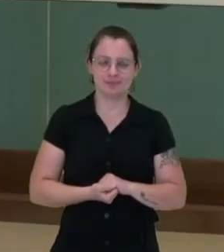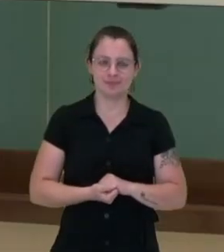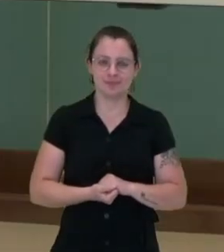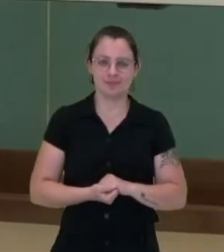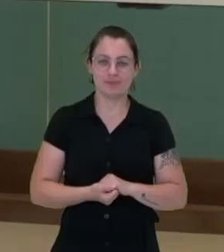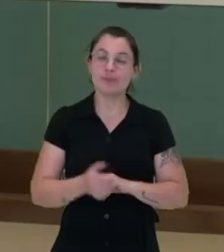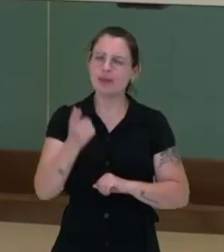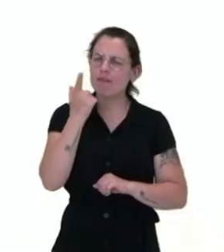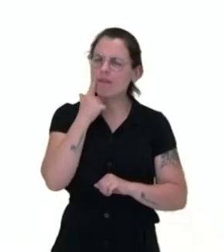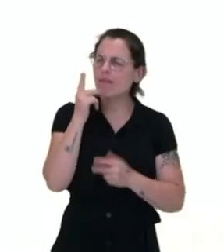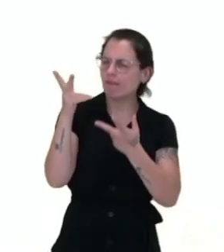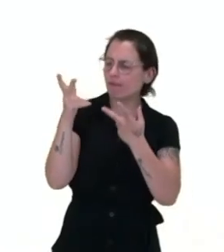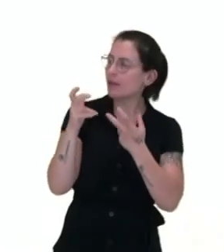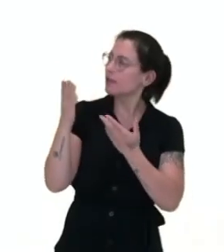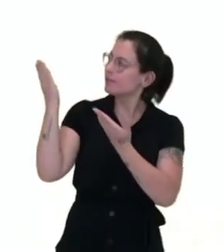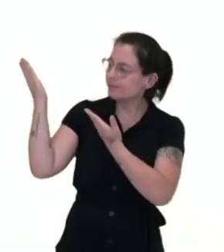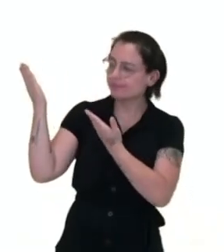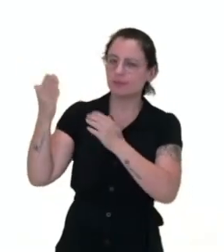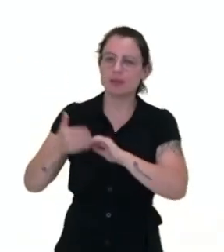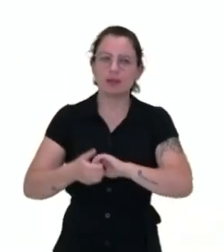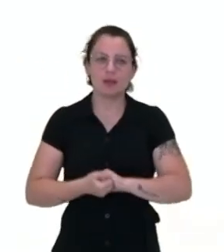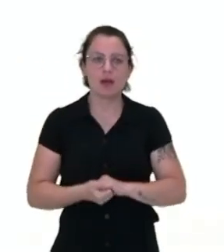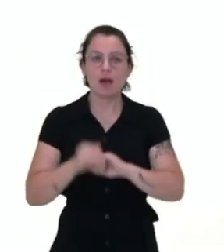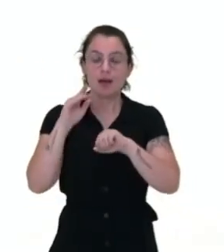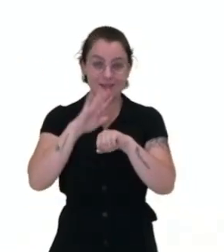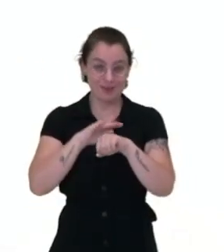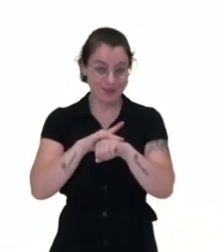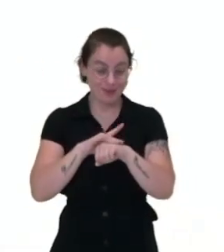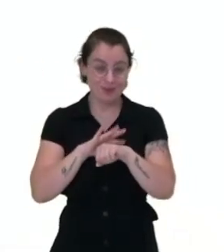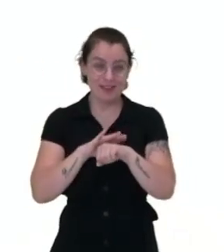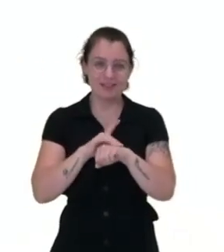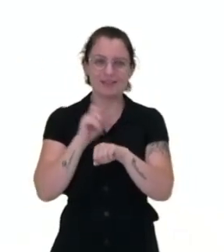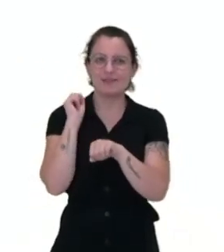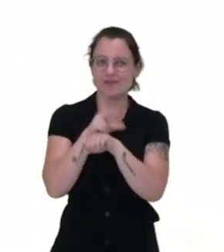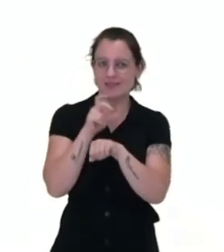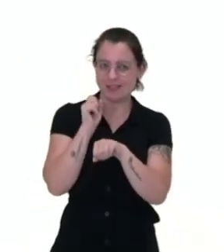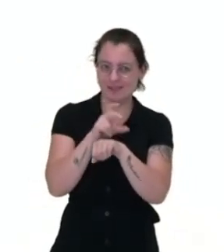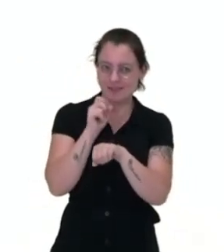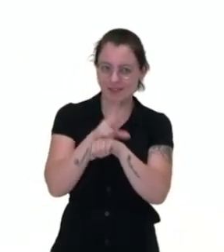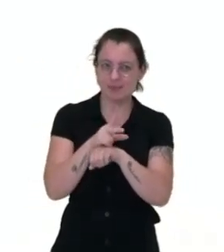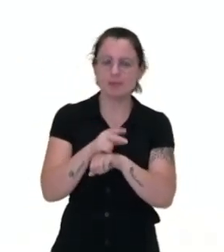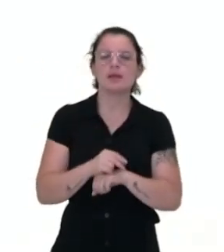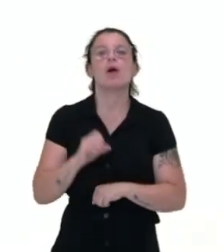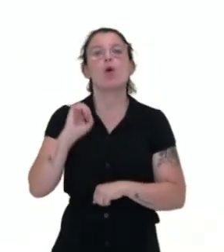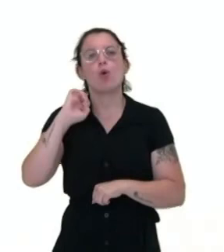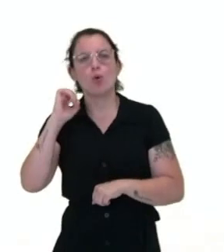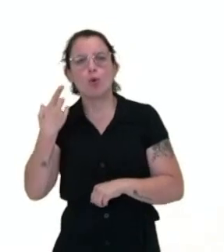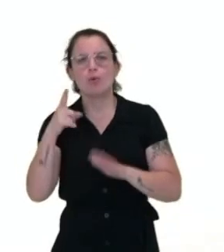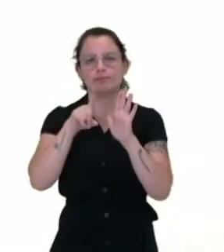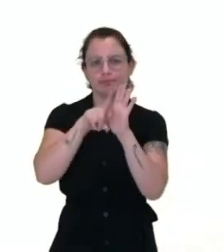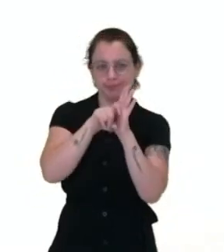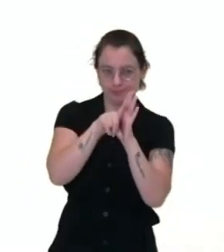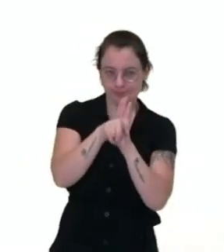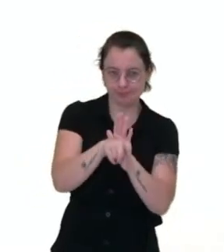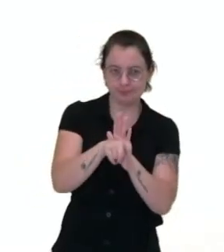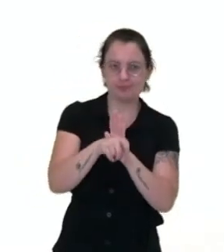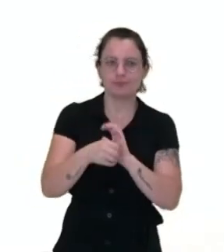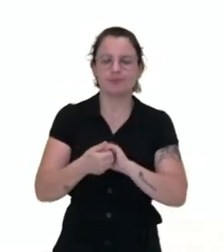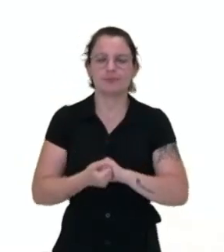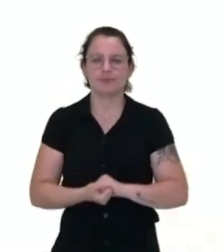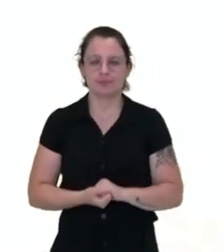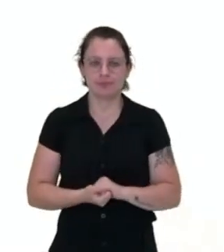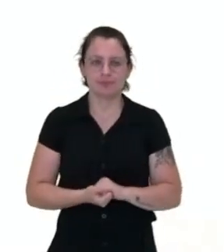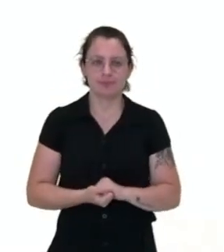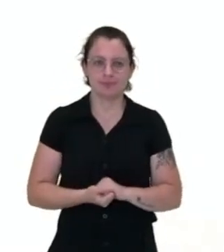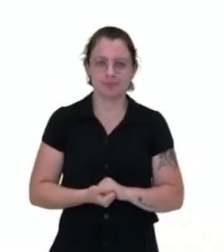Repare bem nessa tela. As doenças infecciosas, então, são resultado de uma inflamação em determinados órgãos que